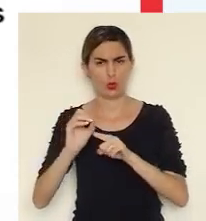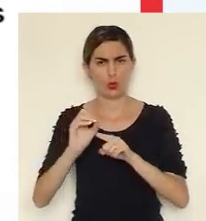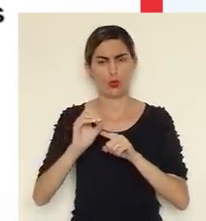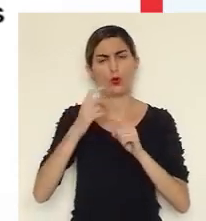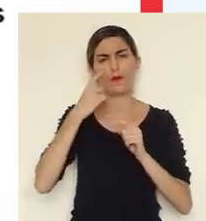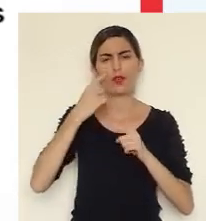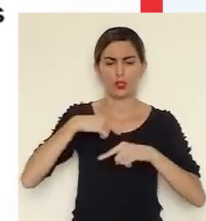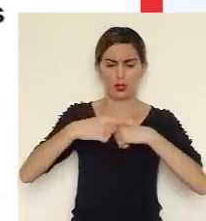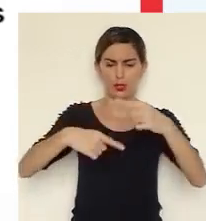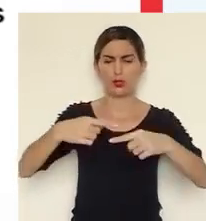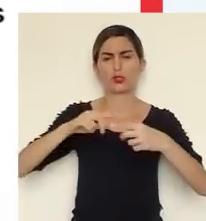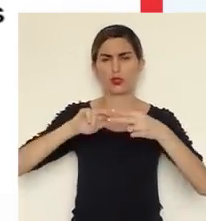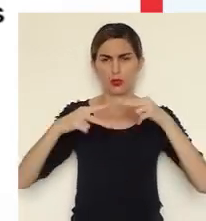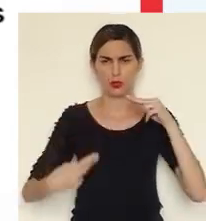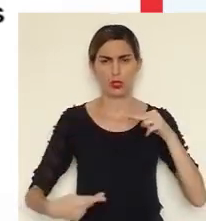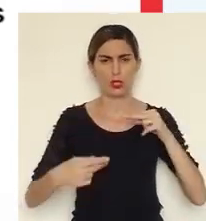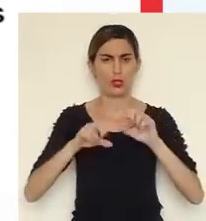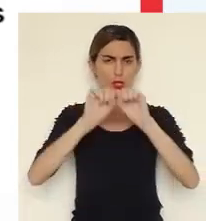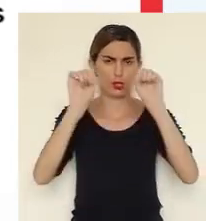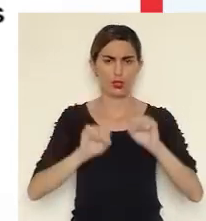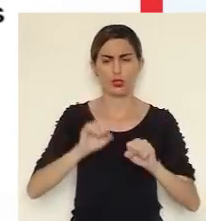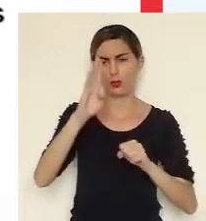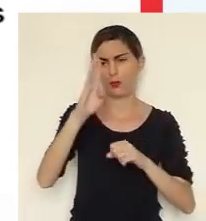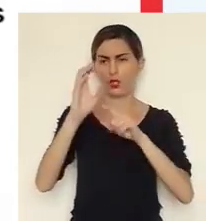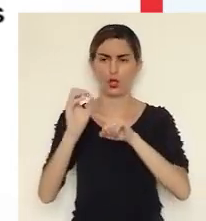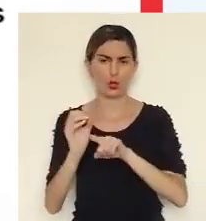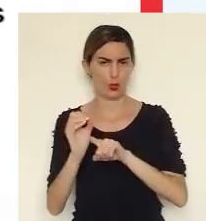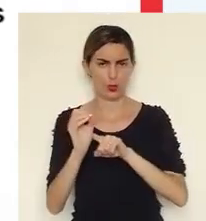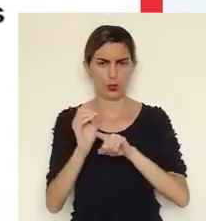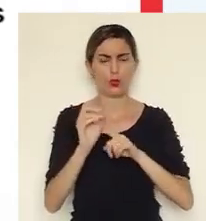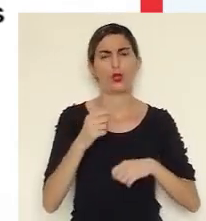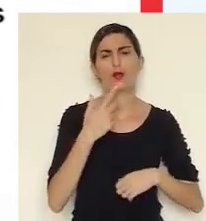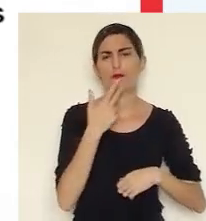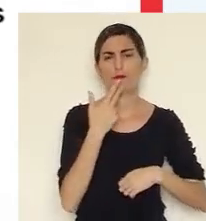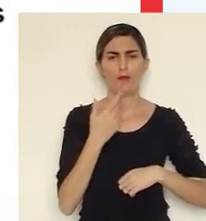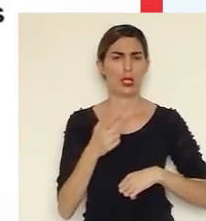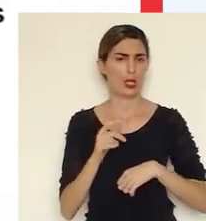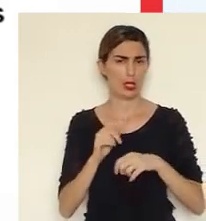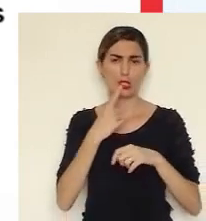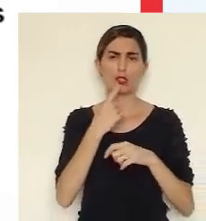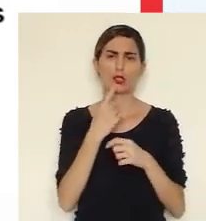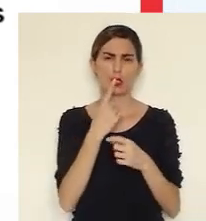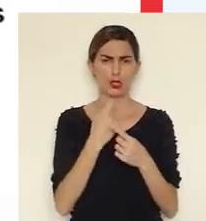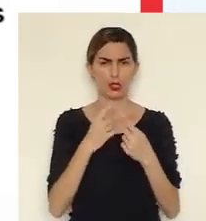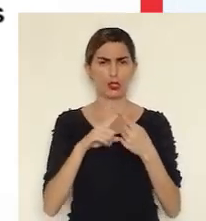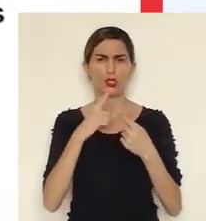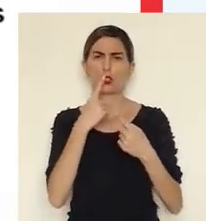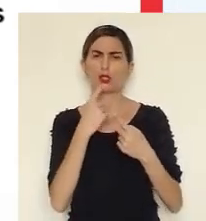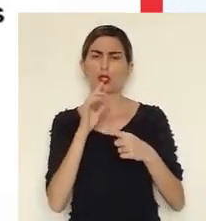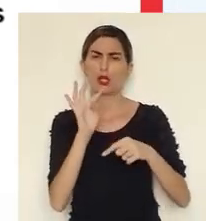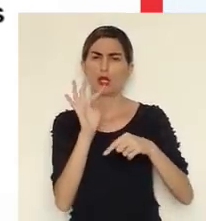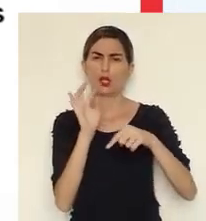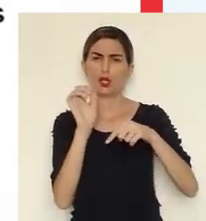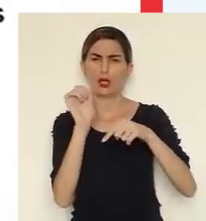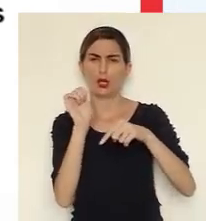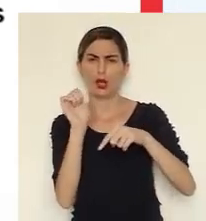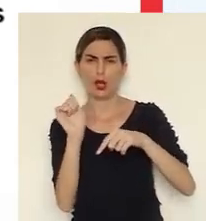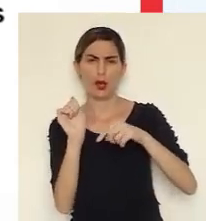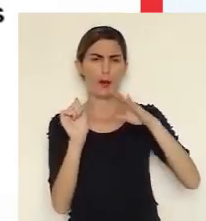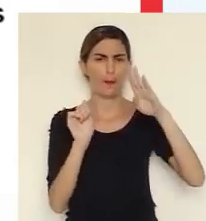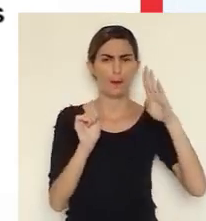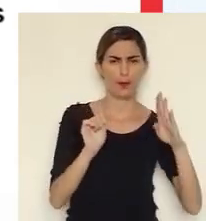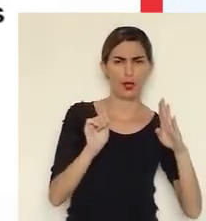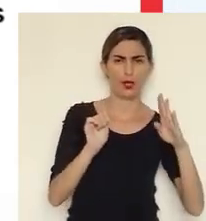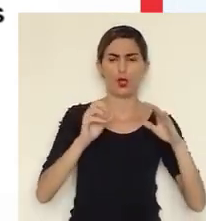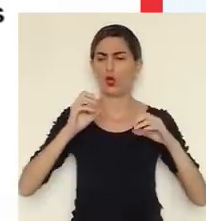também faz parte da herança genética. No sistema ABO, né, iremos falar sobre o sangue. Sangue do tipo A, sangue do